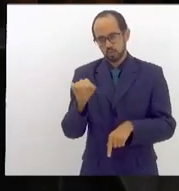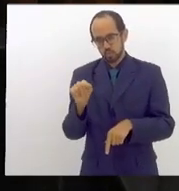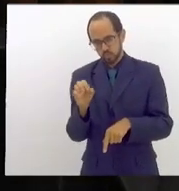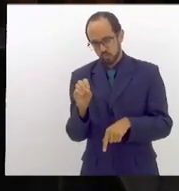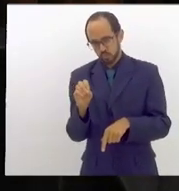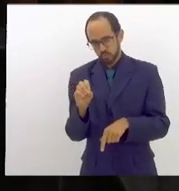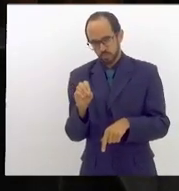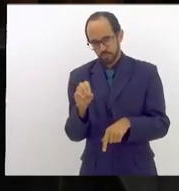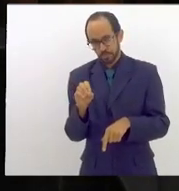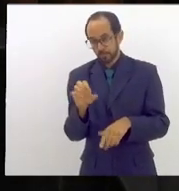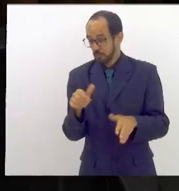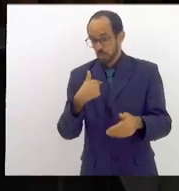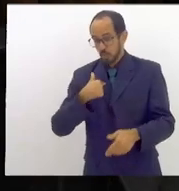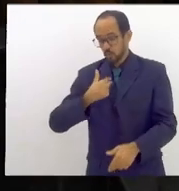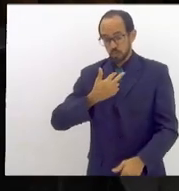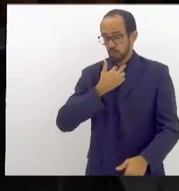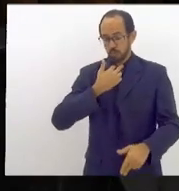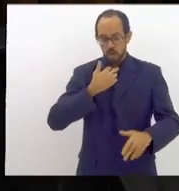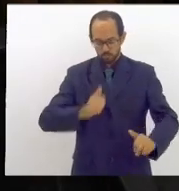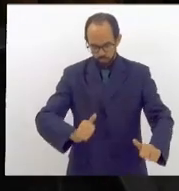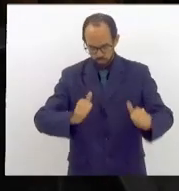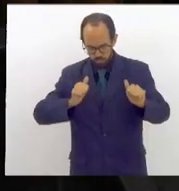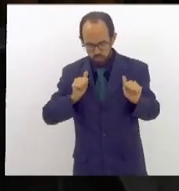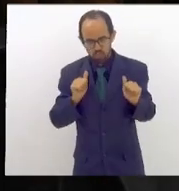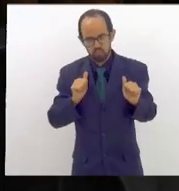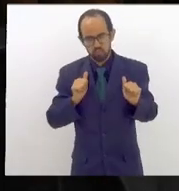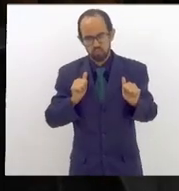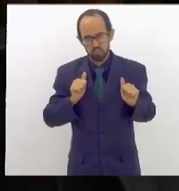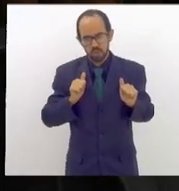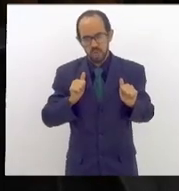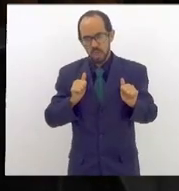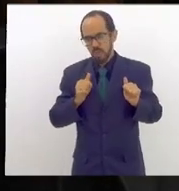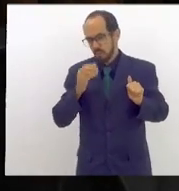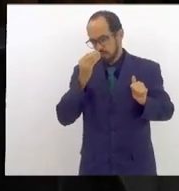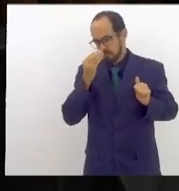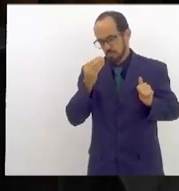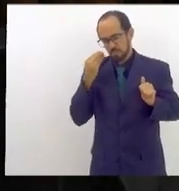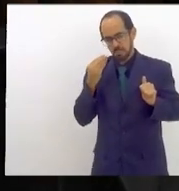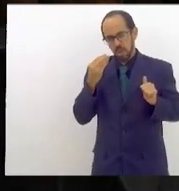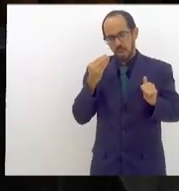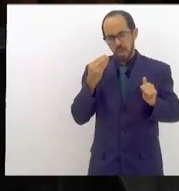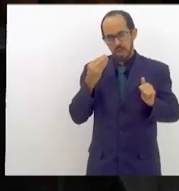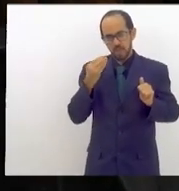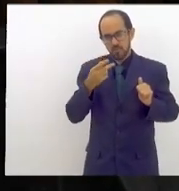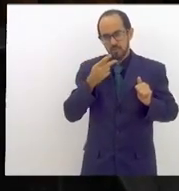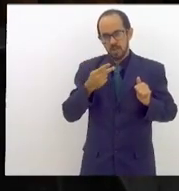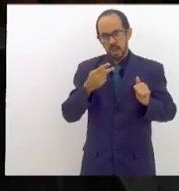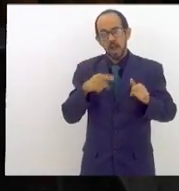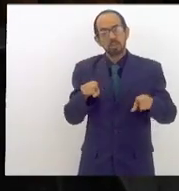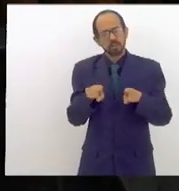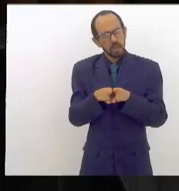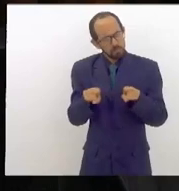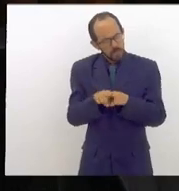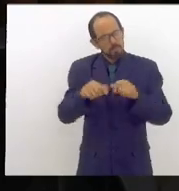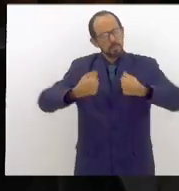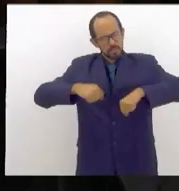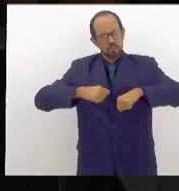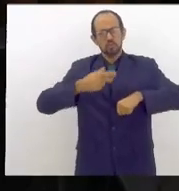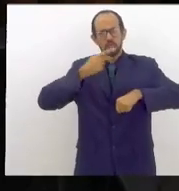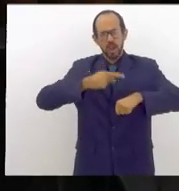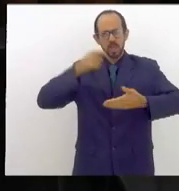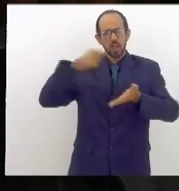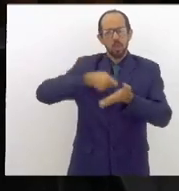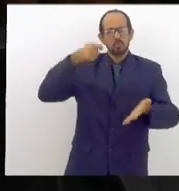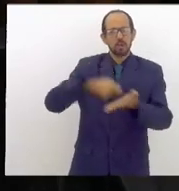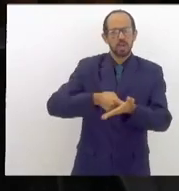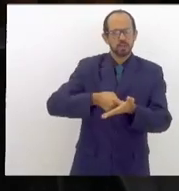a vir aqui essa Tribuna e dizer a boa ação dizer da obrigação que a